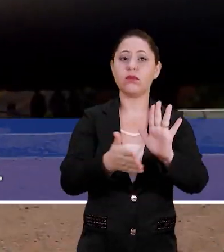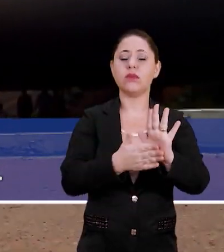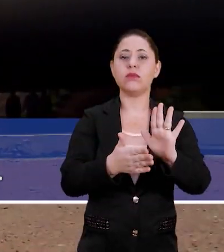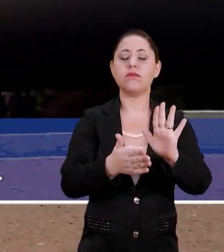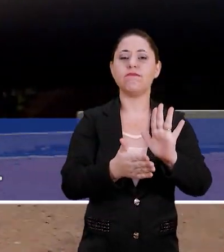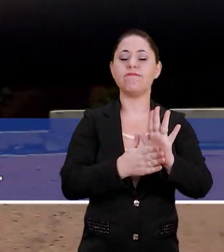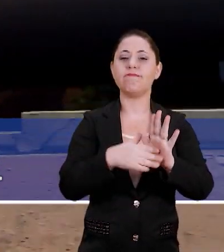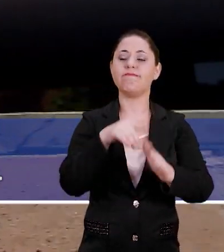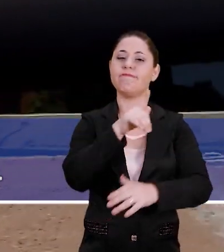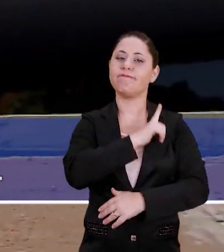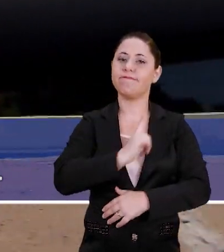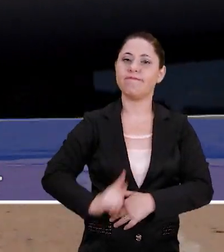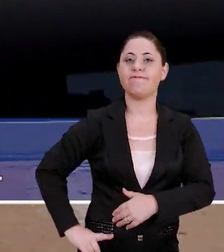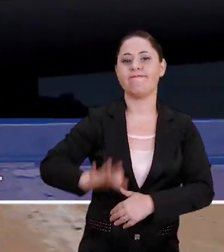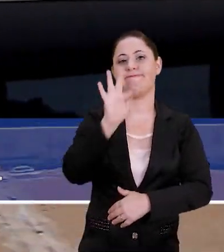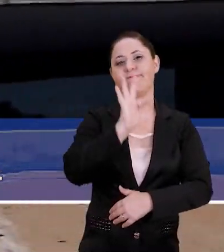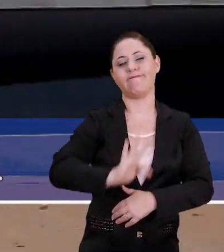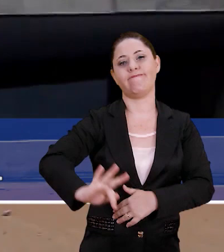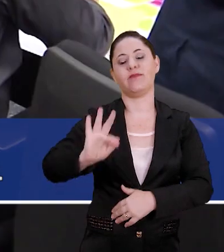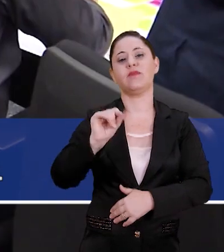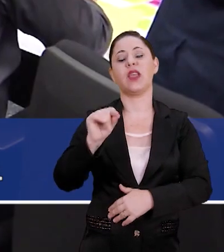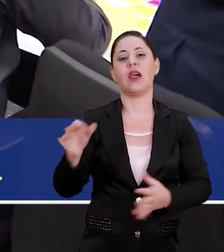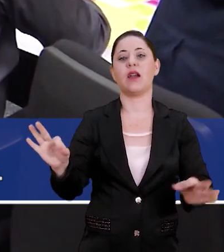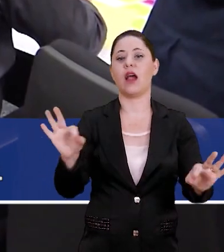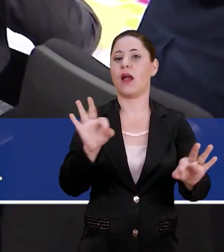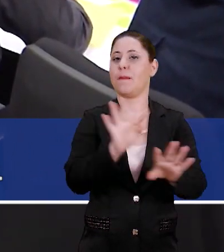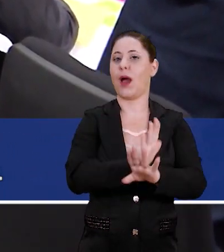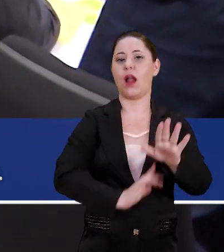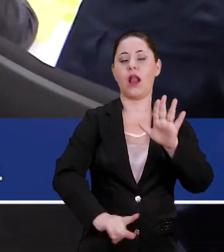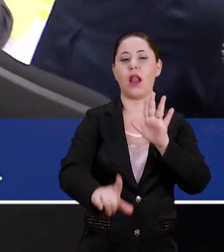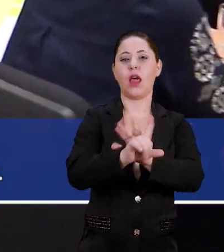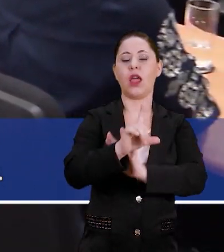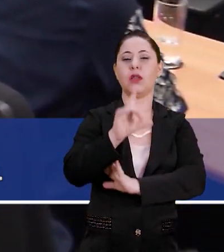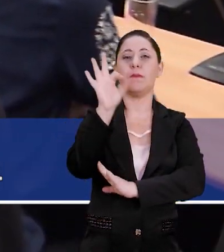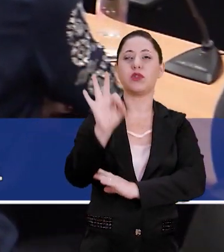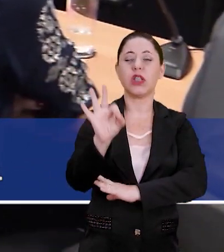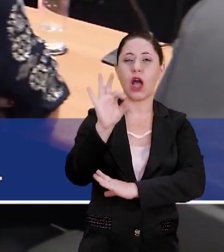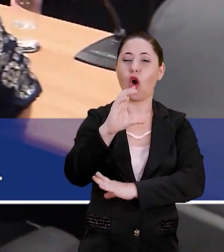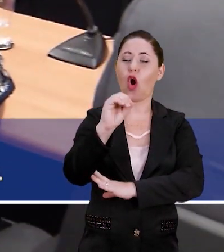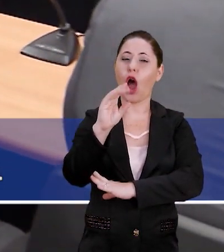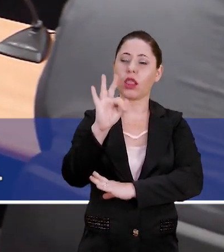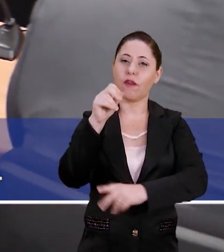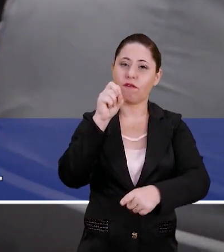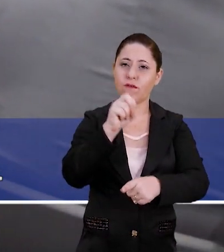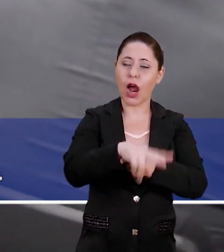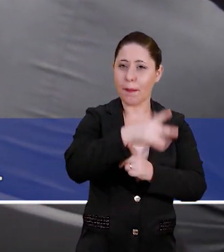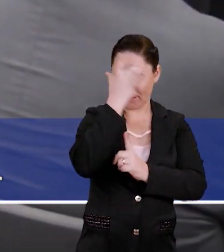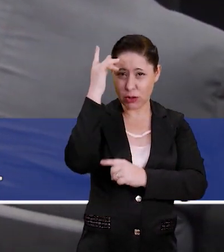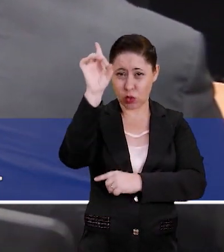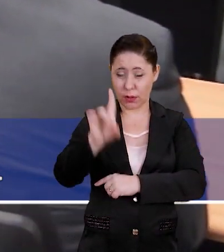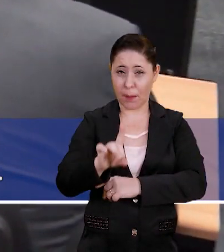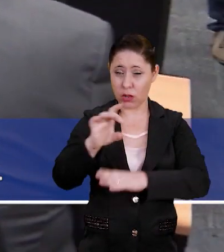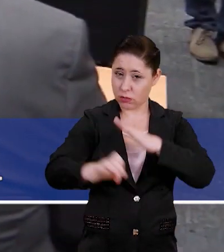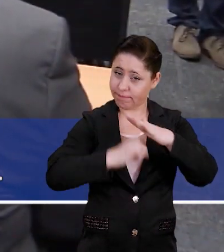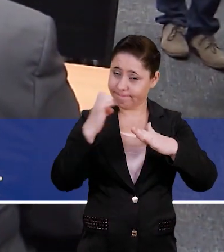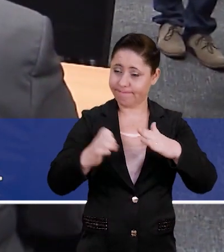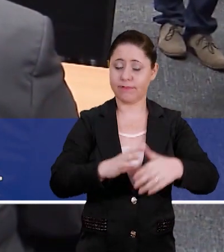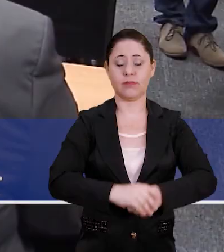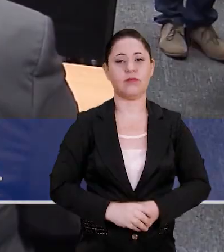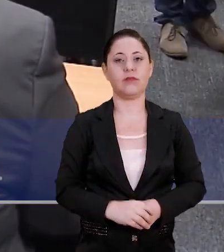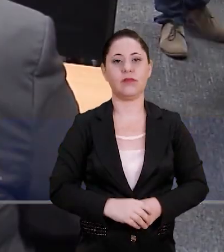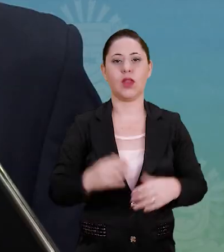6.195/2019 proposto pelo governo federal, que pretende acabar com a lei das cotas para trabalhadores com deficiência